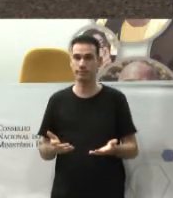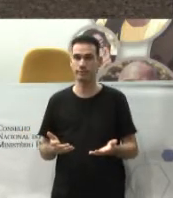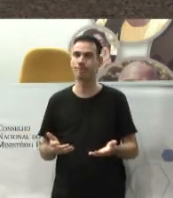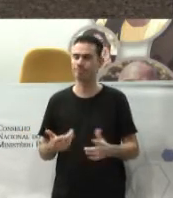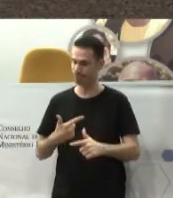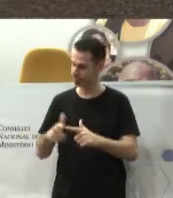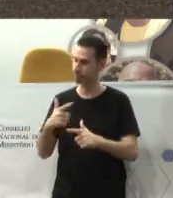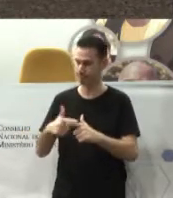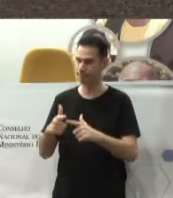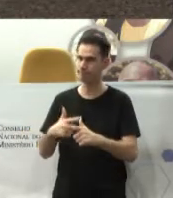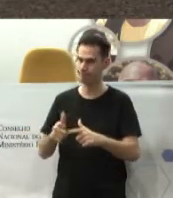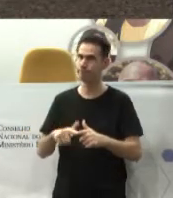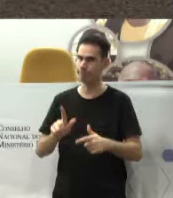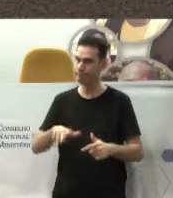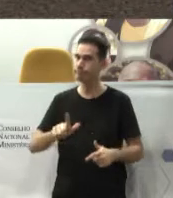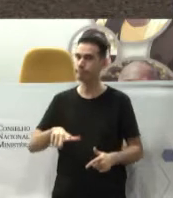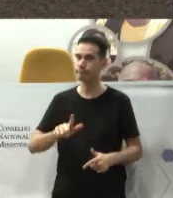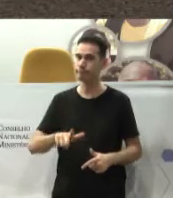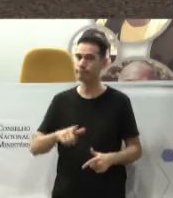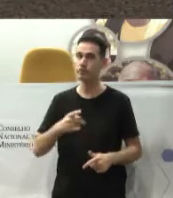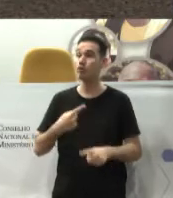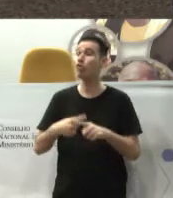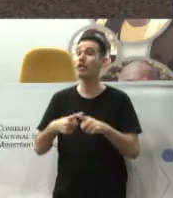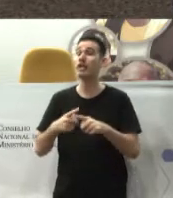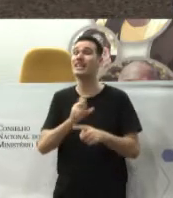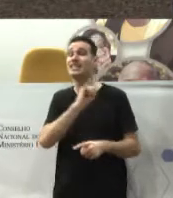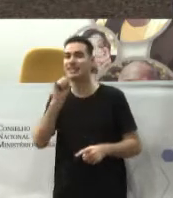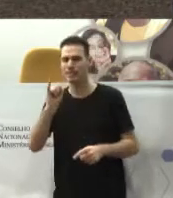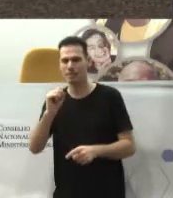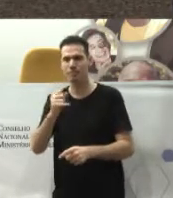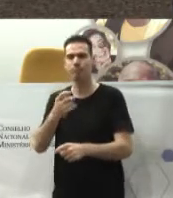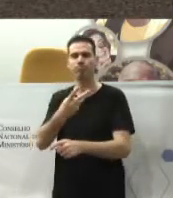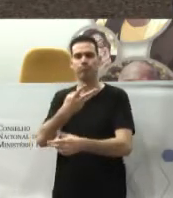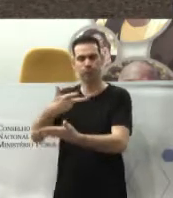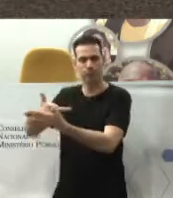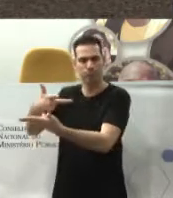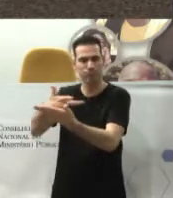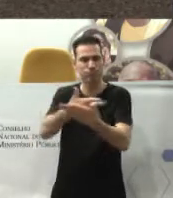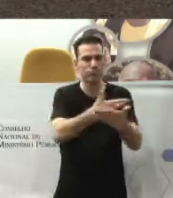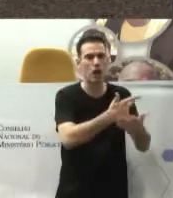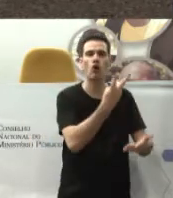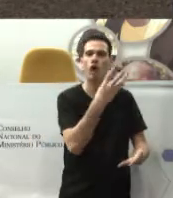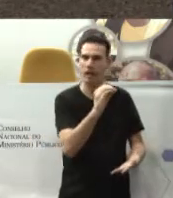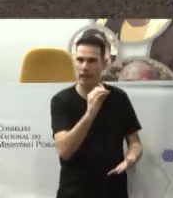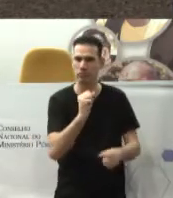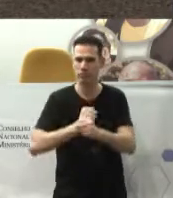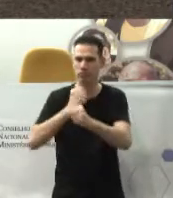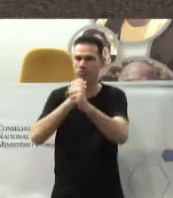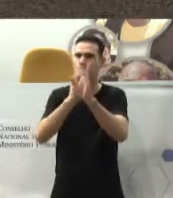é um problema, porque se esses 40 leitos tivessem sido construídos, a sua decisão seria cumprida.